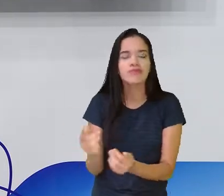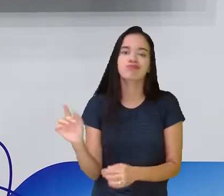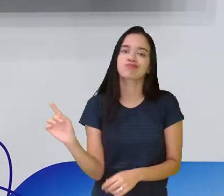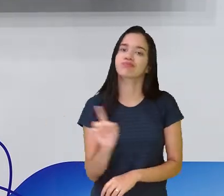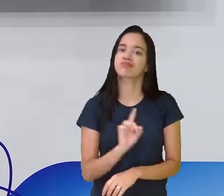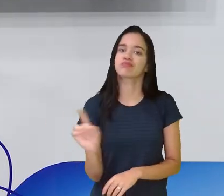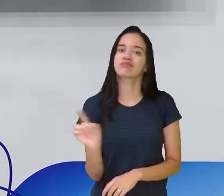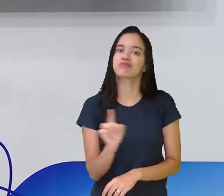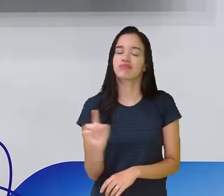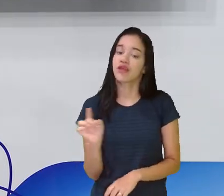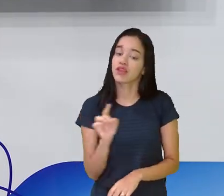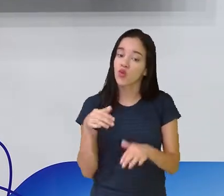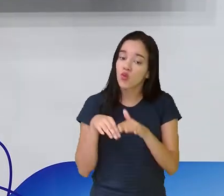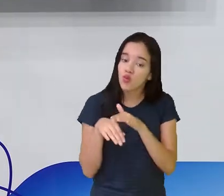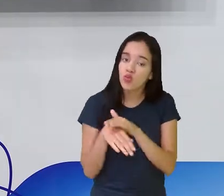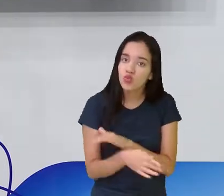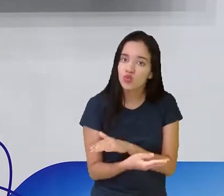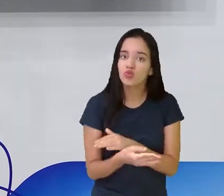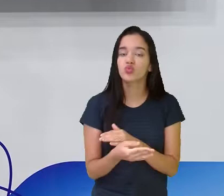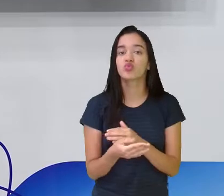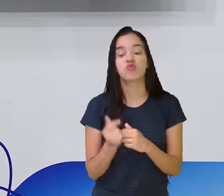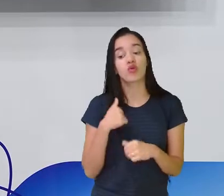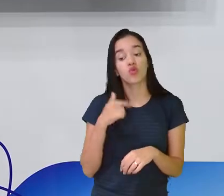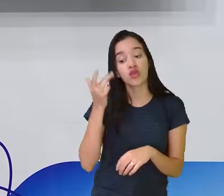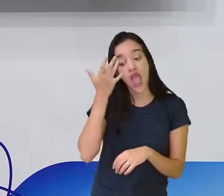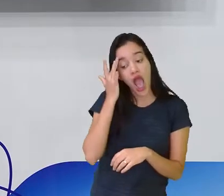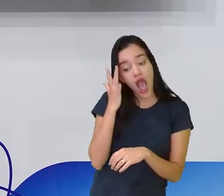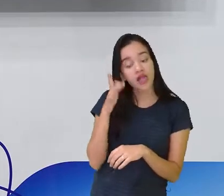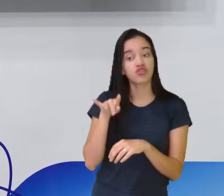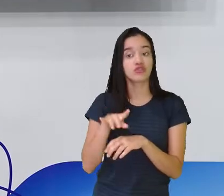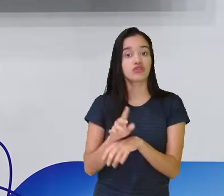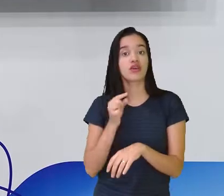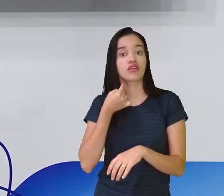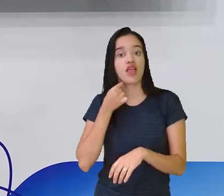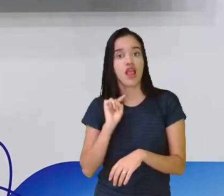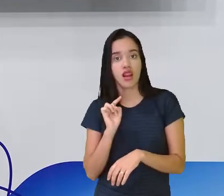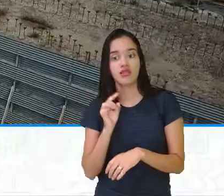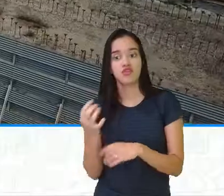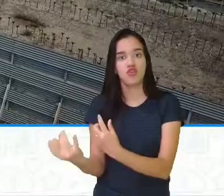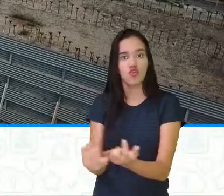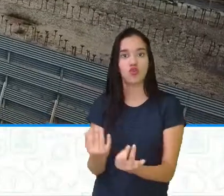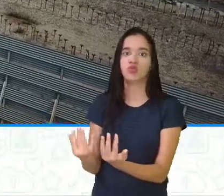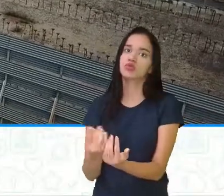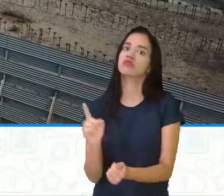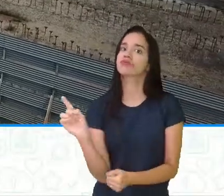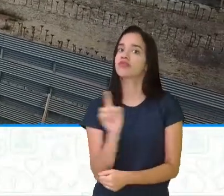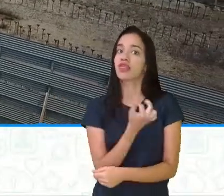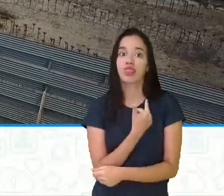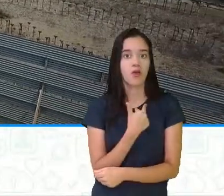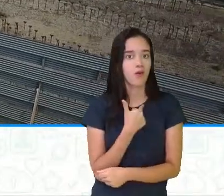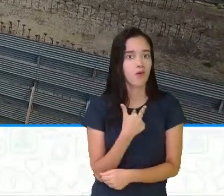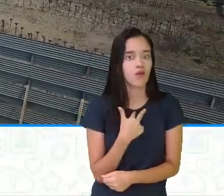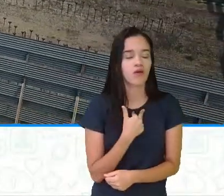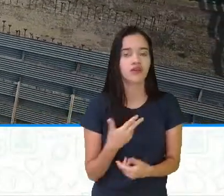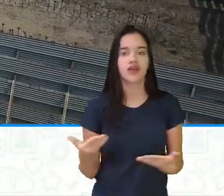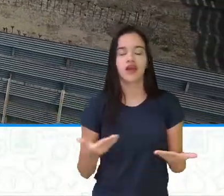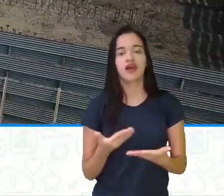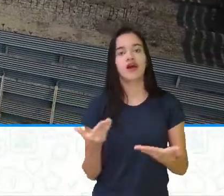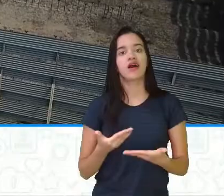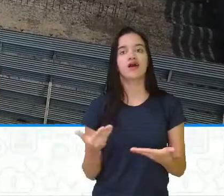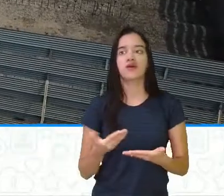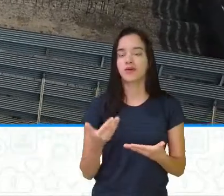esse péssimo hábito de recolher o que acha que é lixo e tacar fogo. Não pode fazer isso. Outra forma também, ó, queima